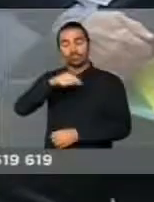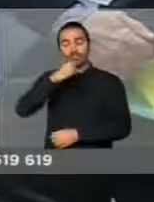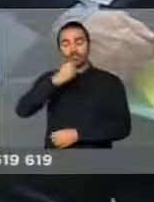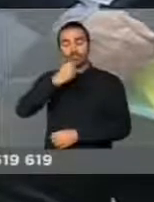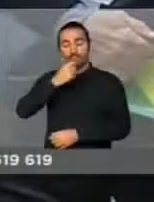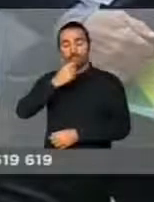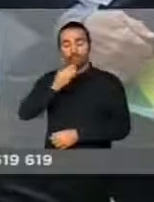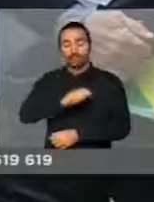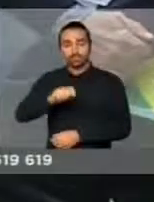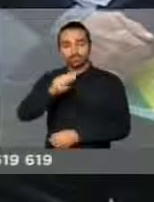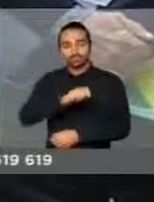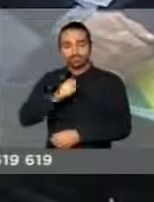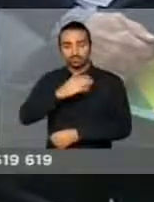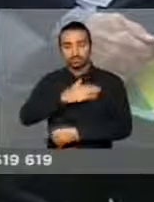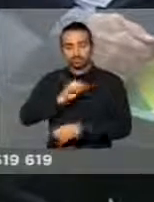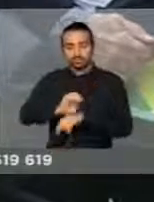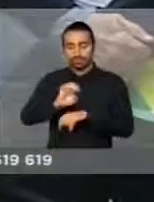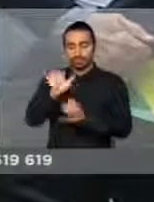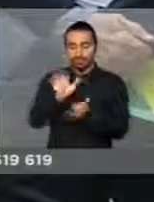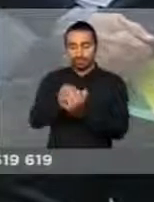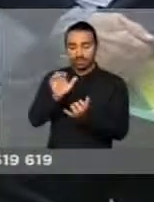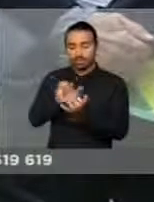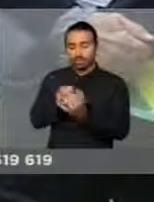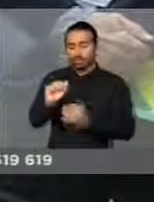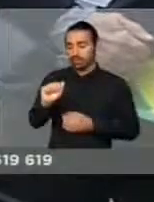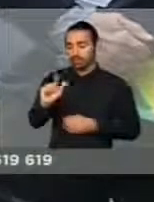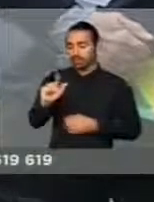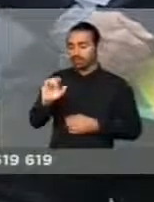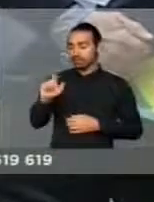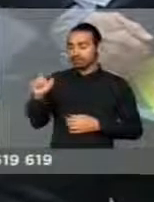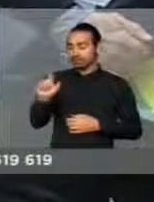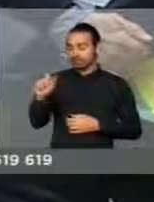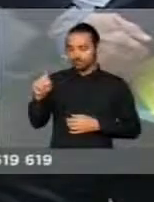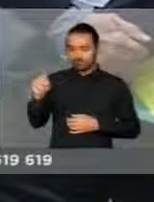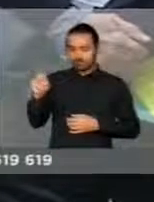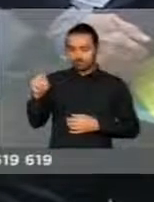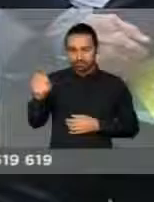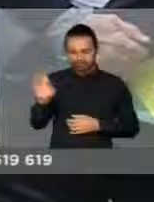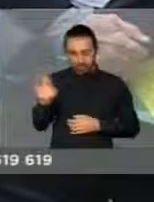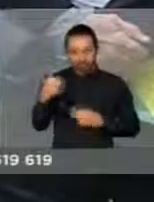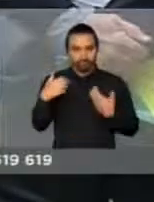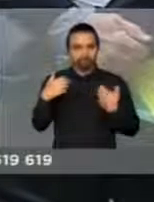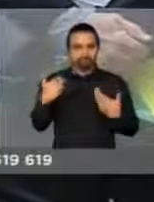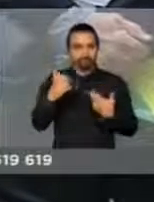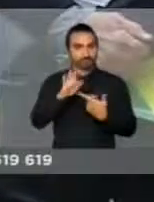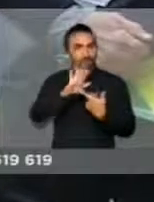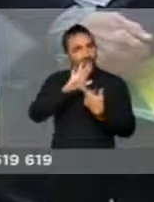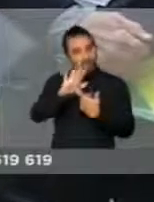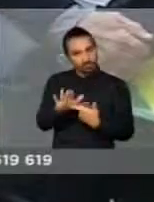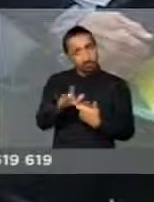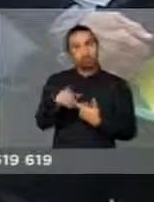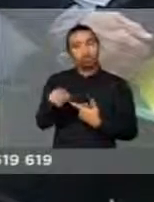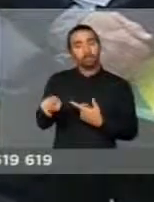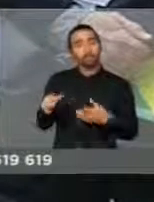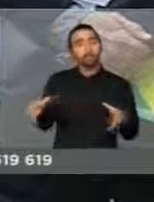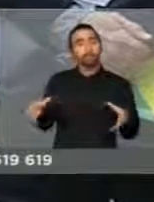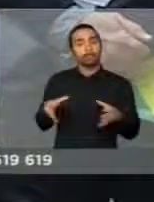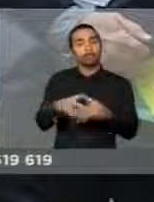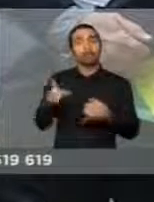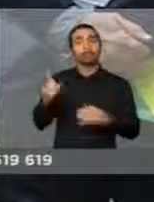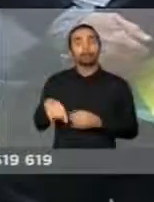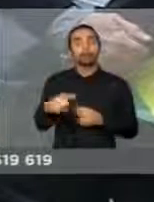dos Fornecedores de Cana do meu estado de Pernambuco, Alexandre Andrade Lima. Eu gostaria de destacar que essa entidade é a